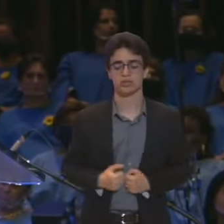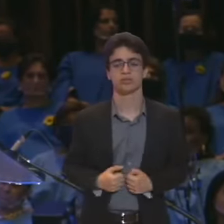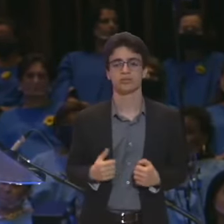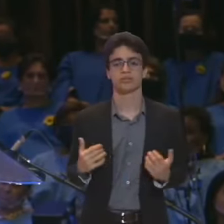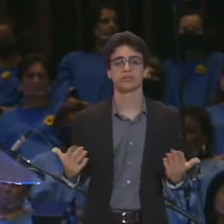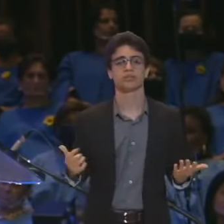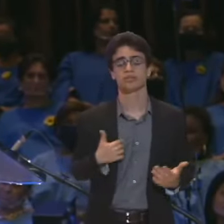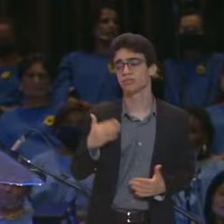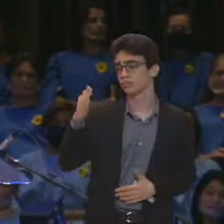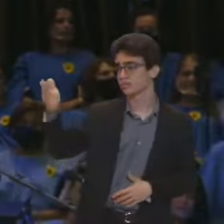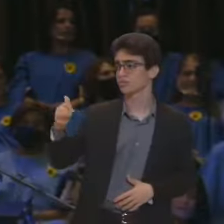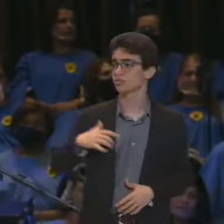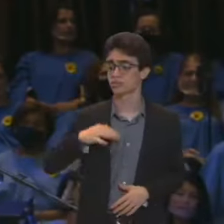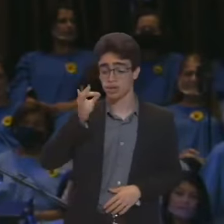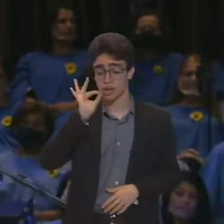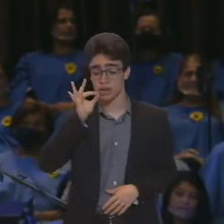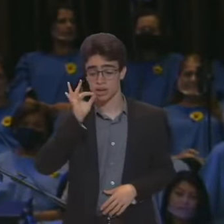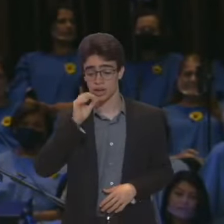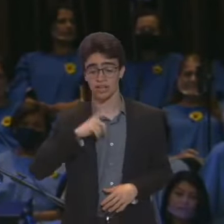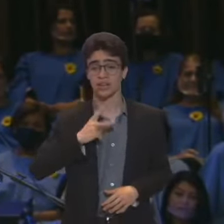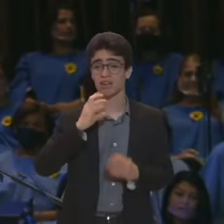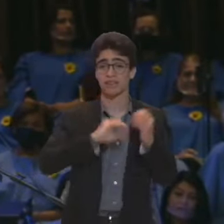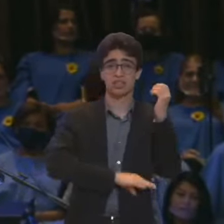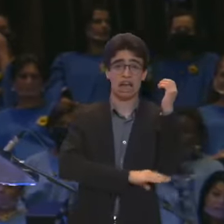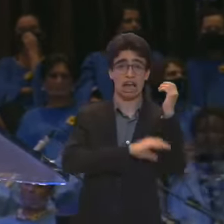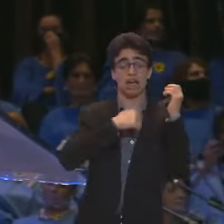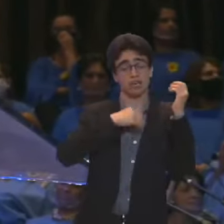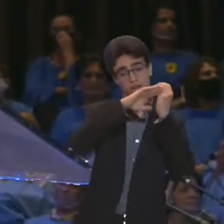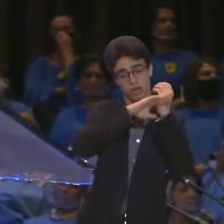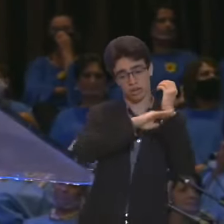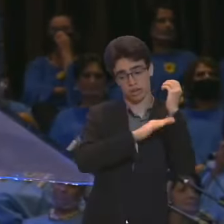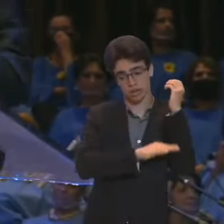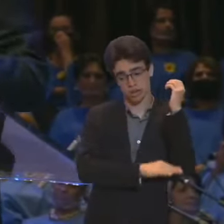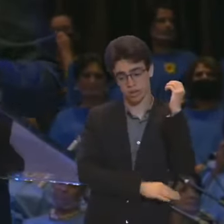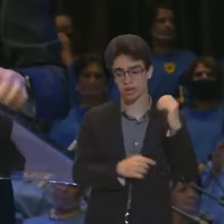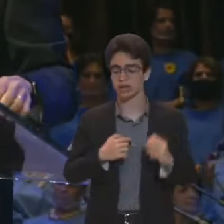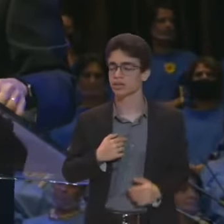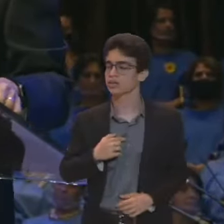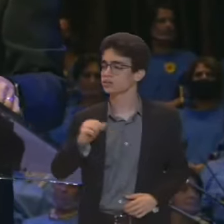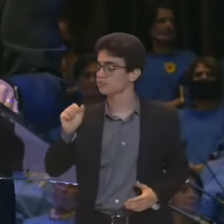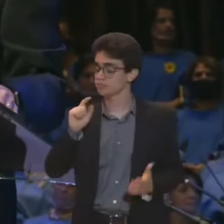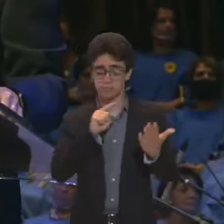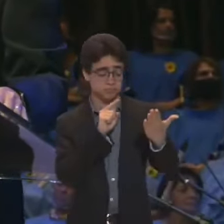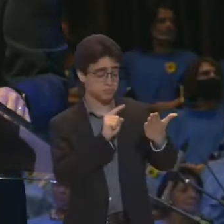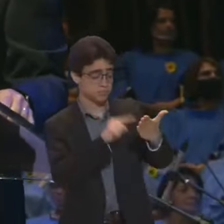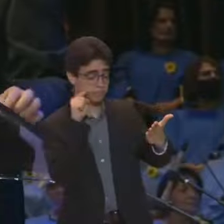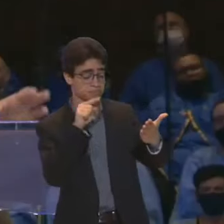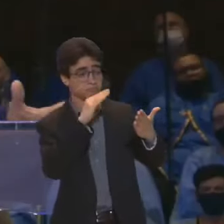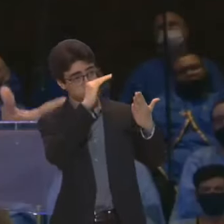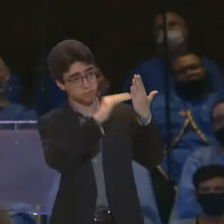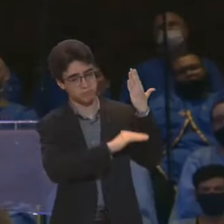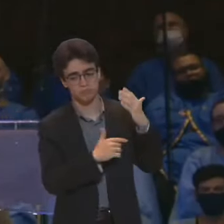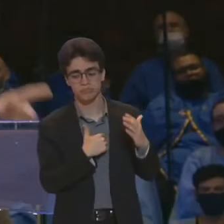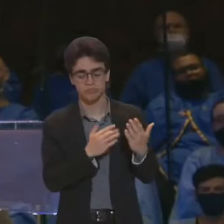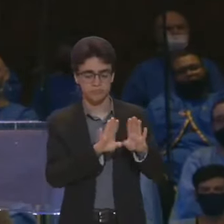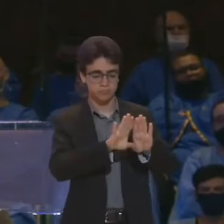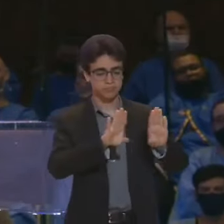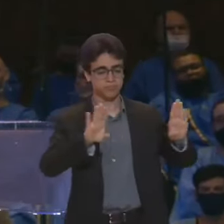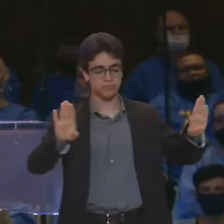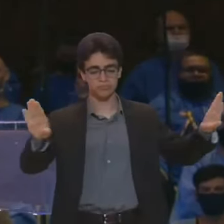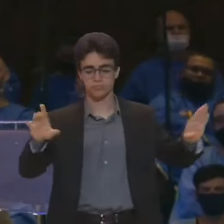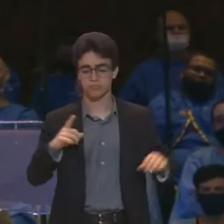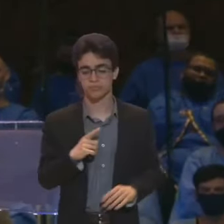estava lá para ir tomar café no térreo, 20 andares. E aí eu aperto lá para o elevador vir, quando eu abro a porta do